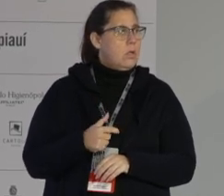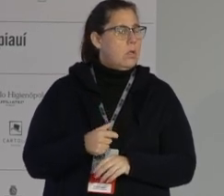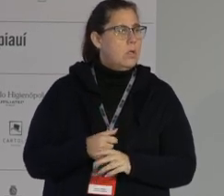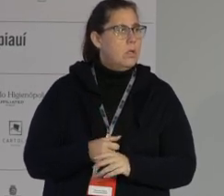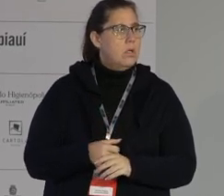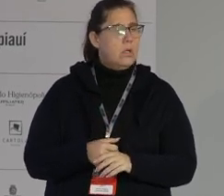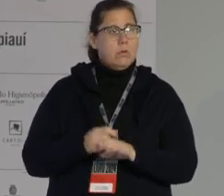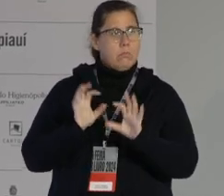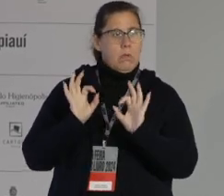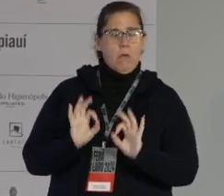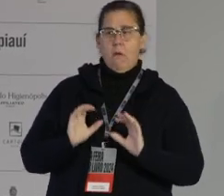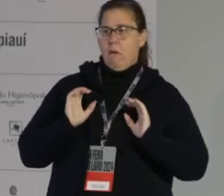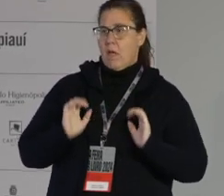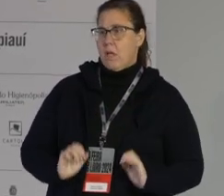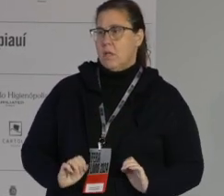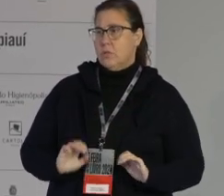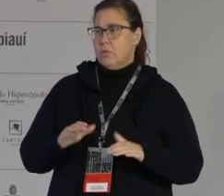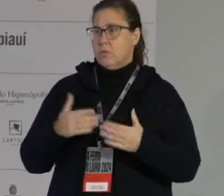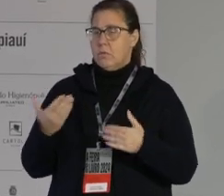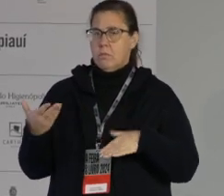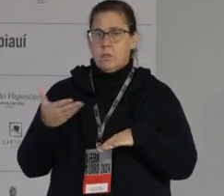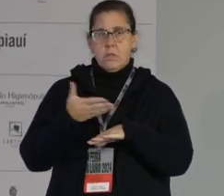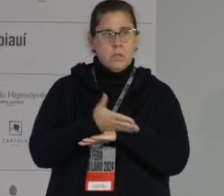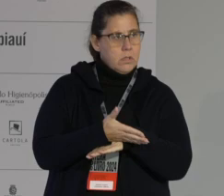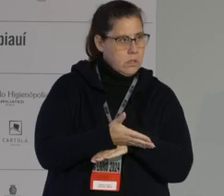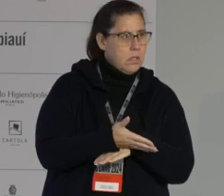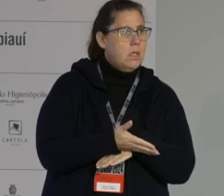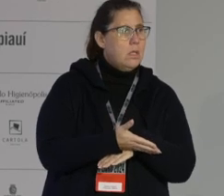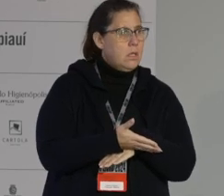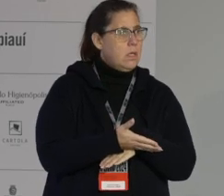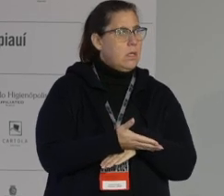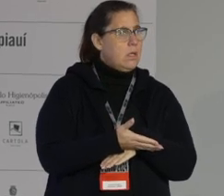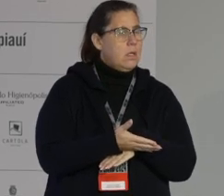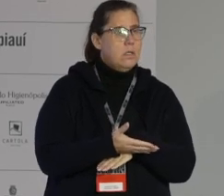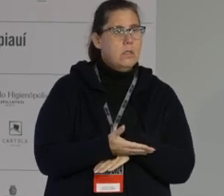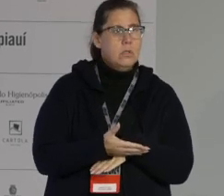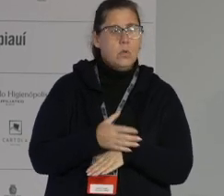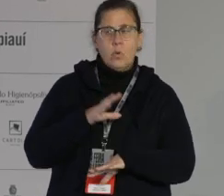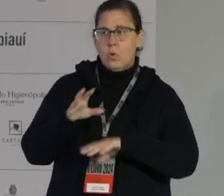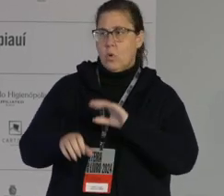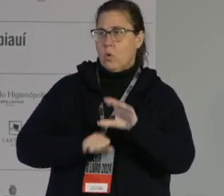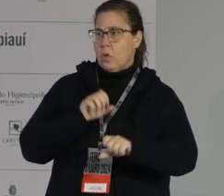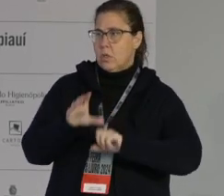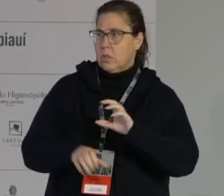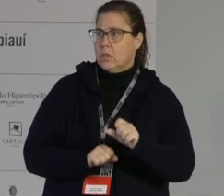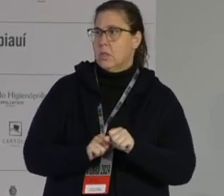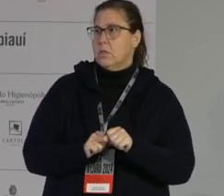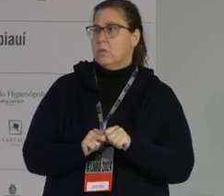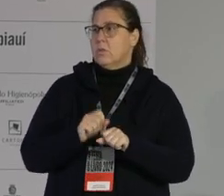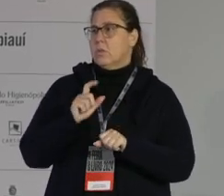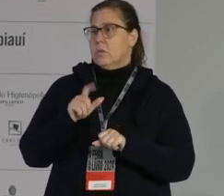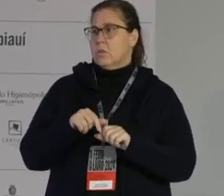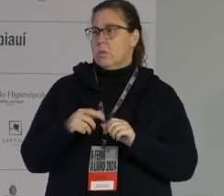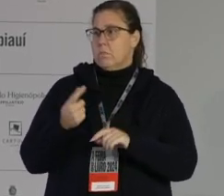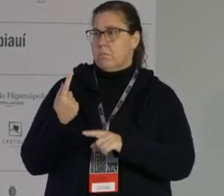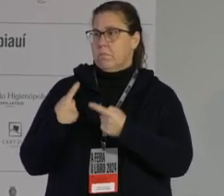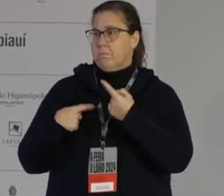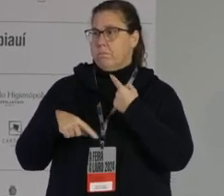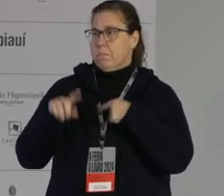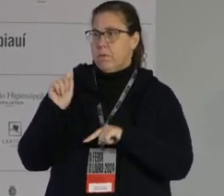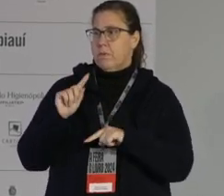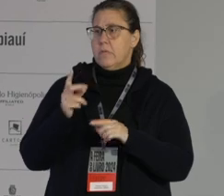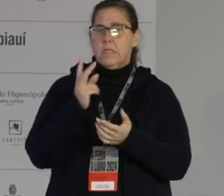aderir ao paradigma do colonizador, que é esse paradigma do progresso. Então, ele vai